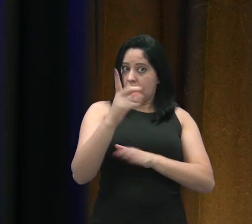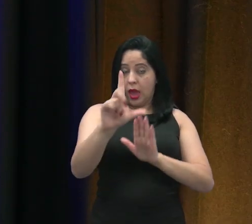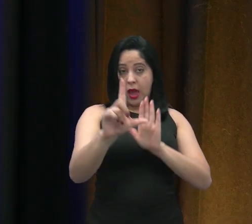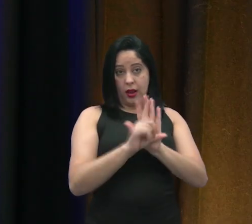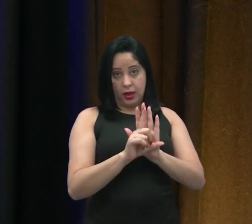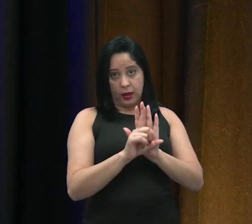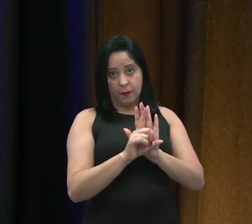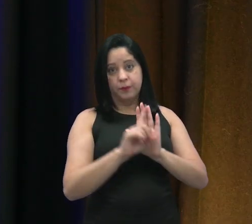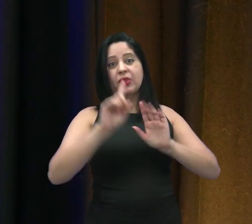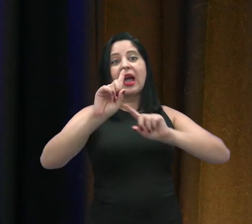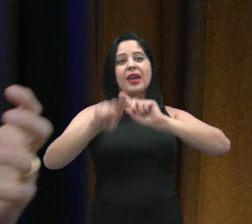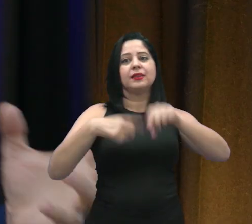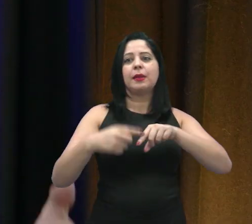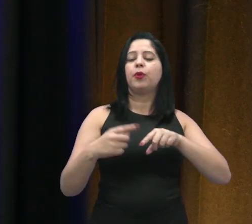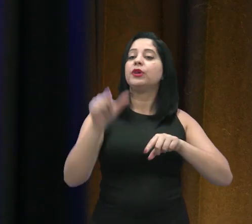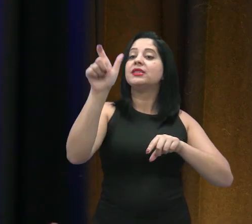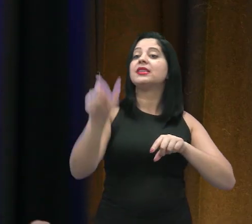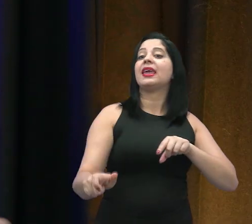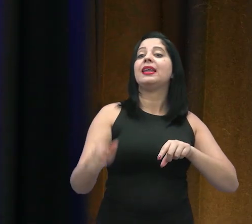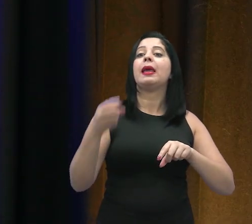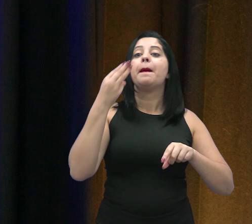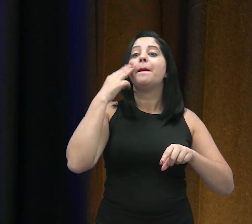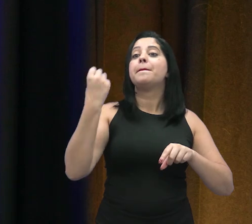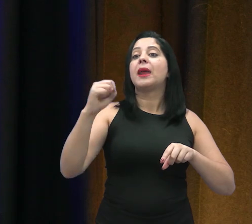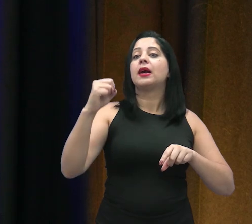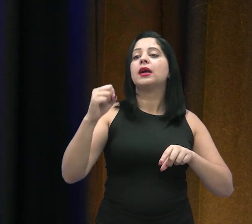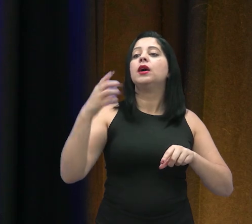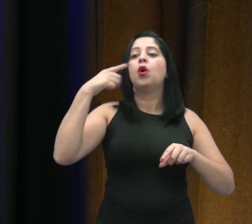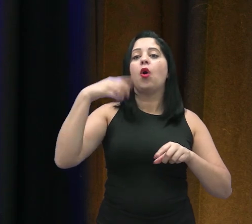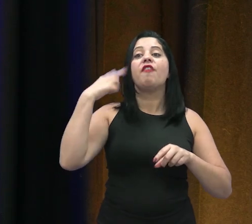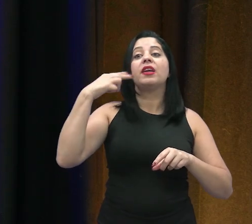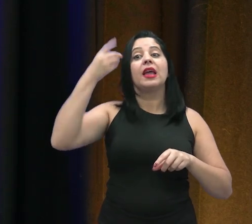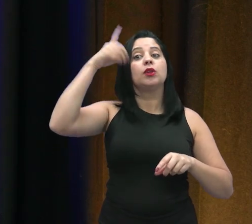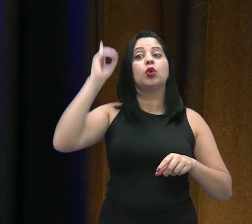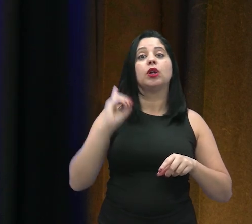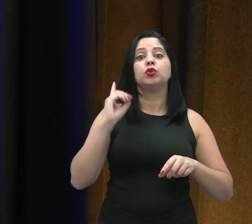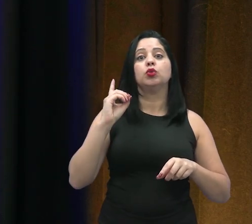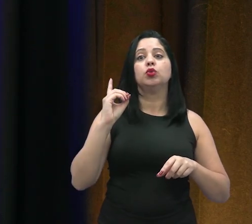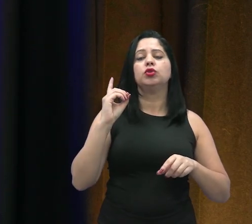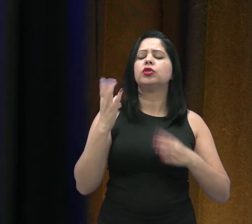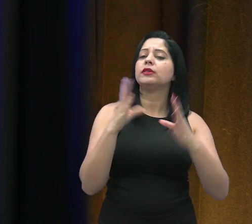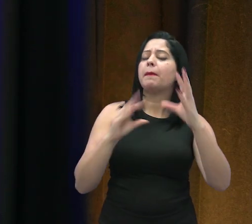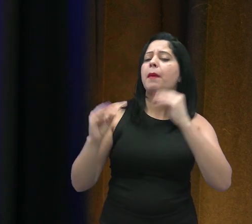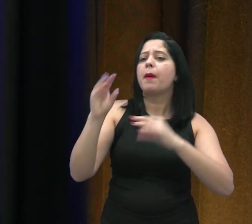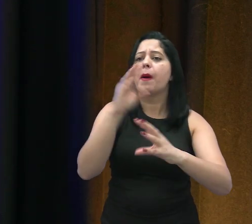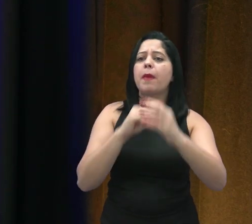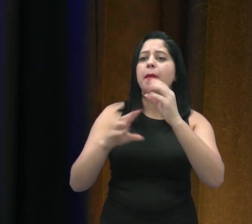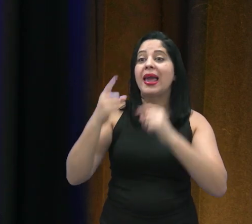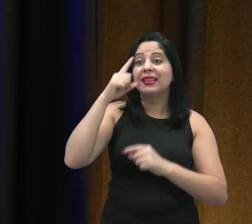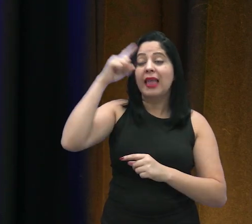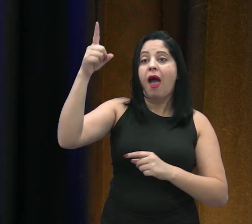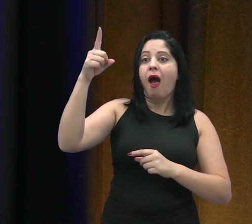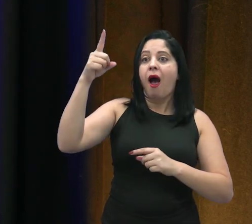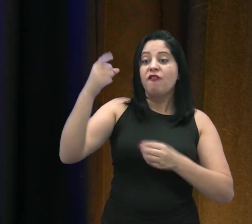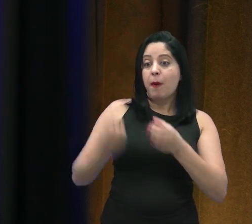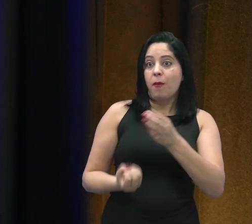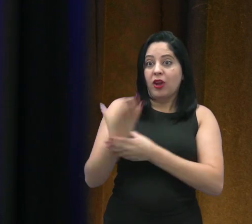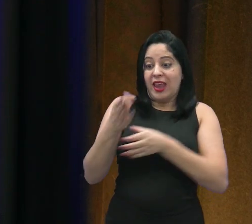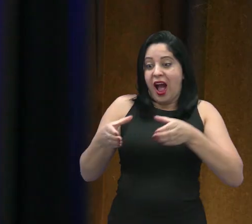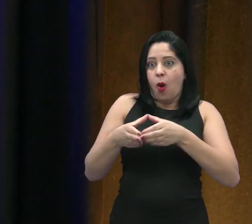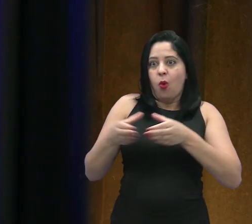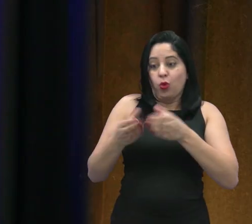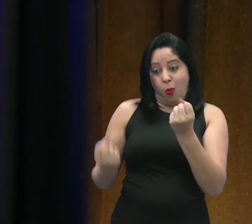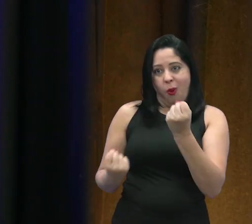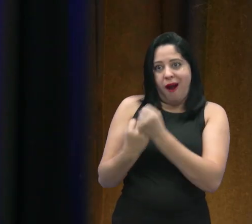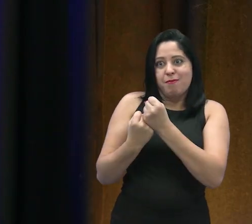aí, em conversa com o vereador Marcão da Academia e a vereadora Dulce Rita, a gente teve a ideia da criação da Frente Parlamentar em Defesa da Pessoa